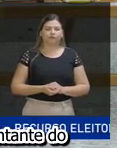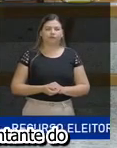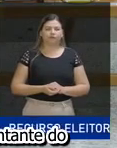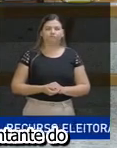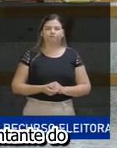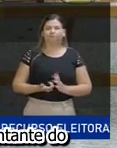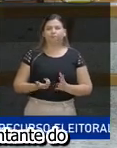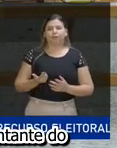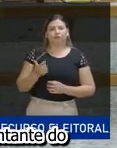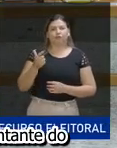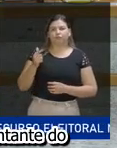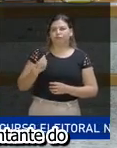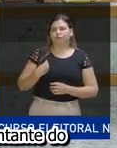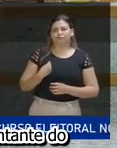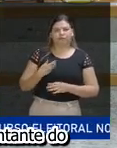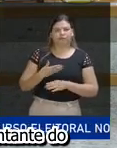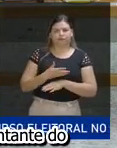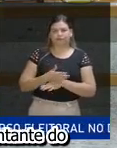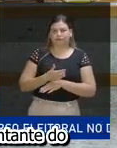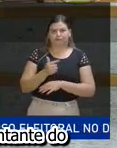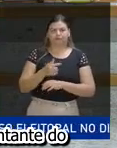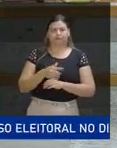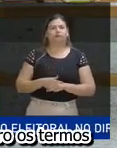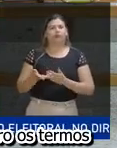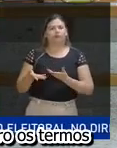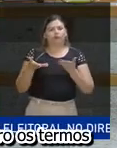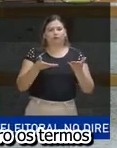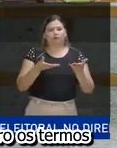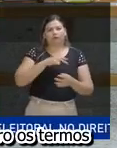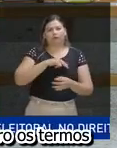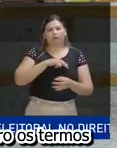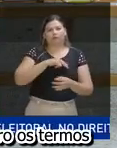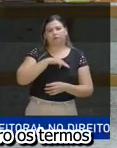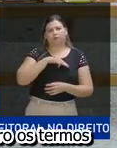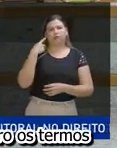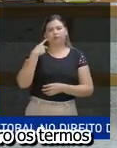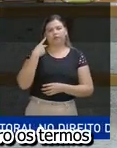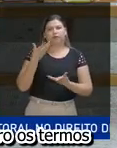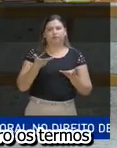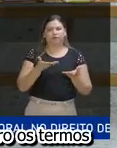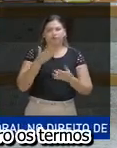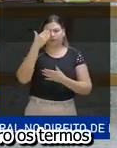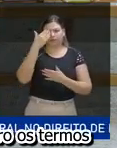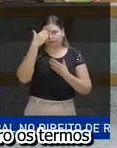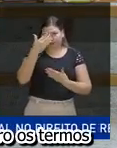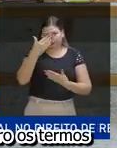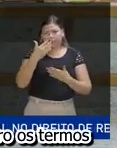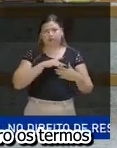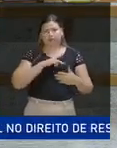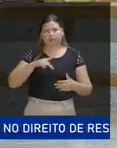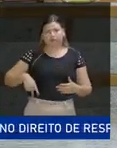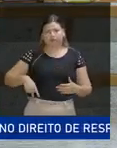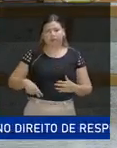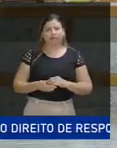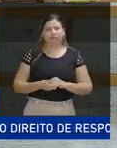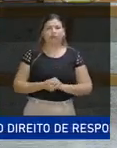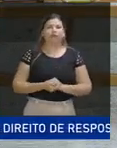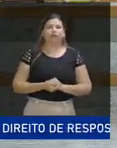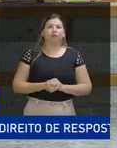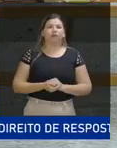Ela não está presente, então passa a palavra a representante do Ministério Público Eleitoral. Obrigada, senhor presidente. Reitero os termos do